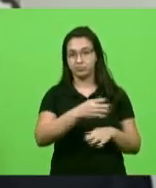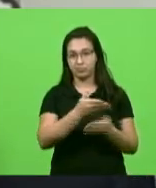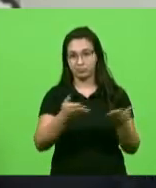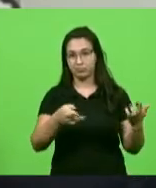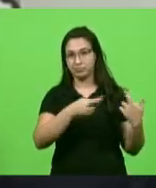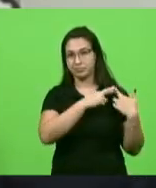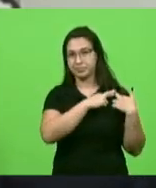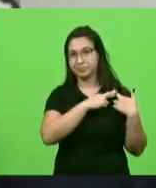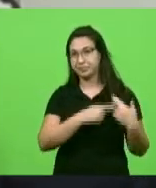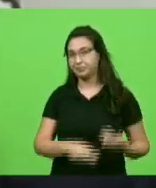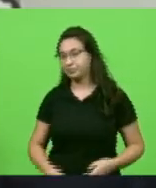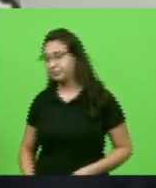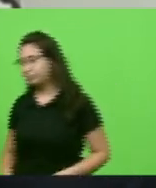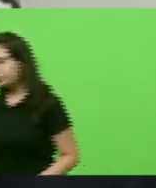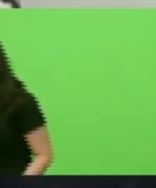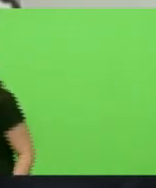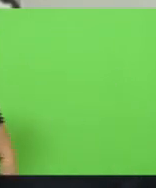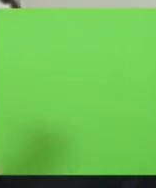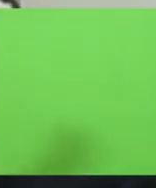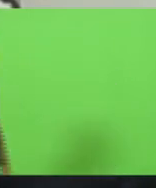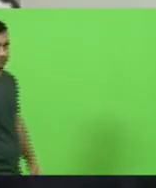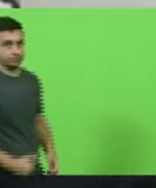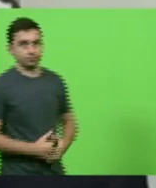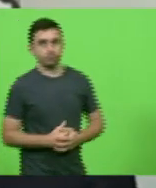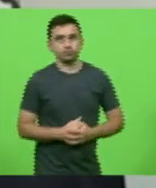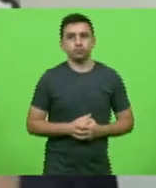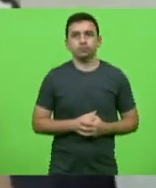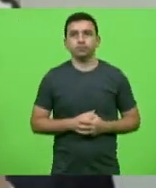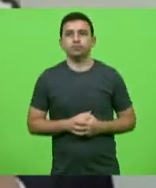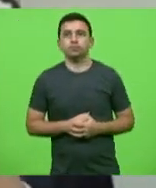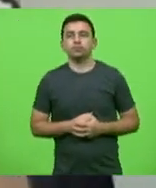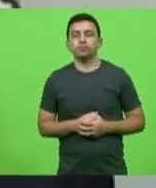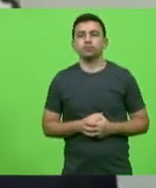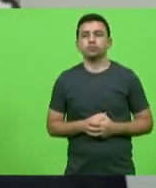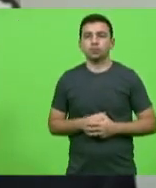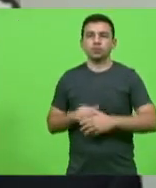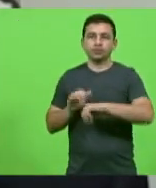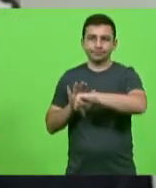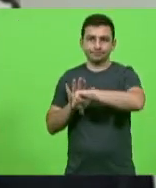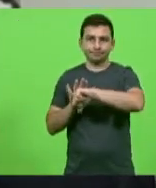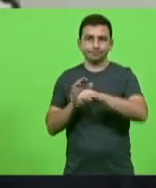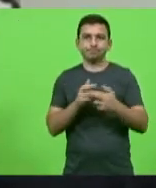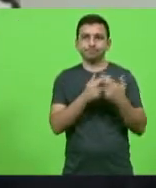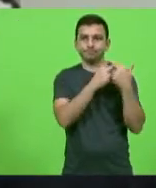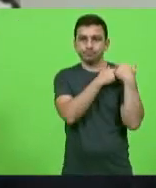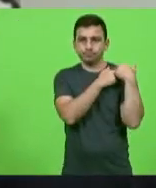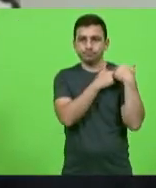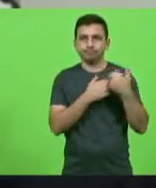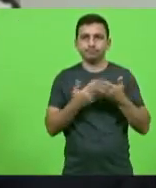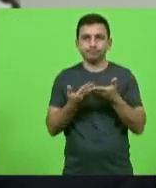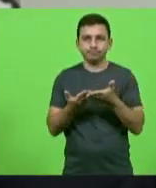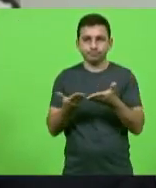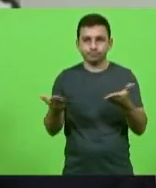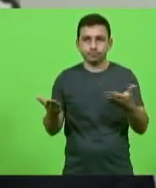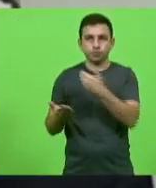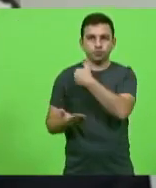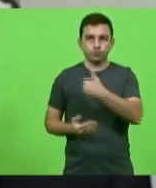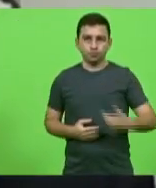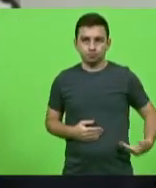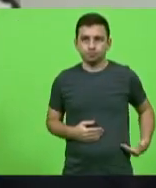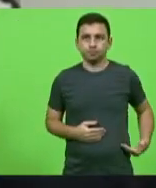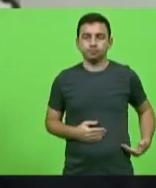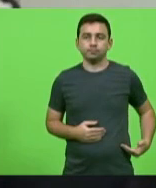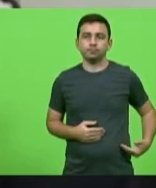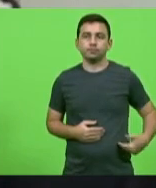autores por crime de responsabilidade supostamente praticados pelos recentes Excelentíssimo Senhor governador